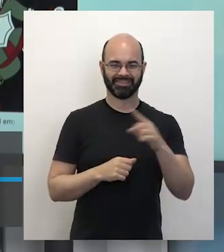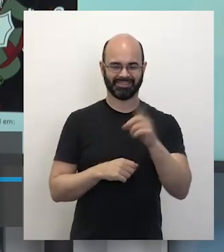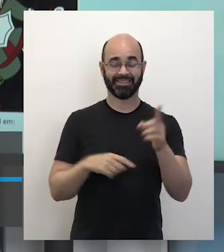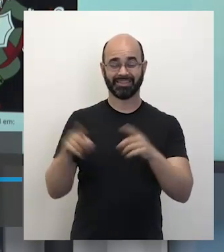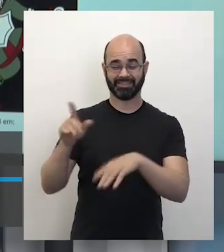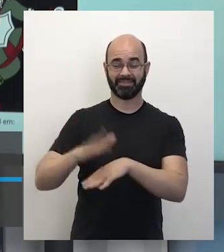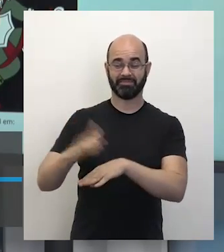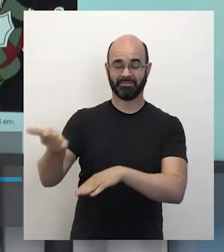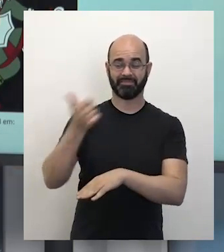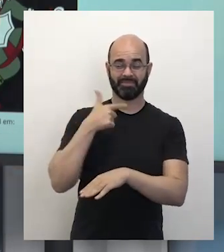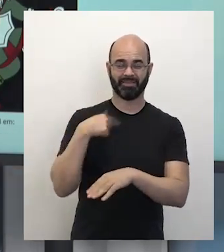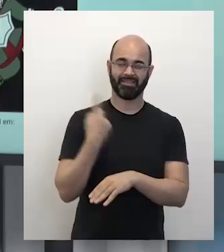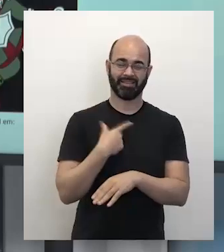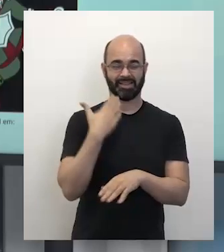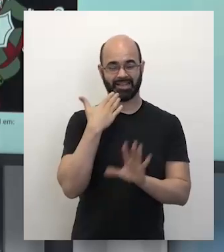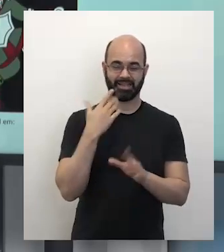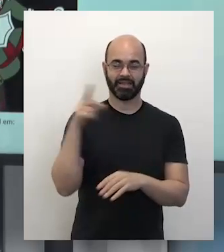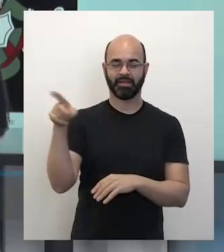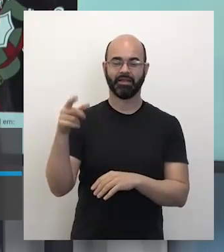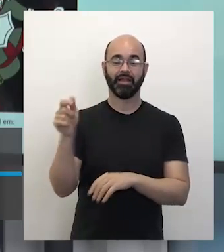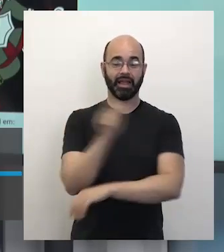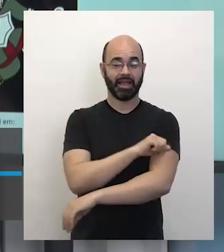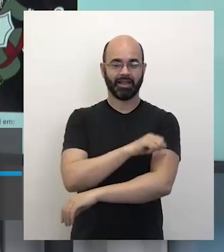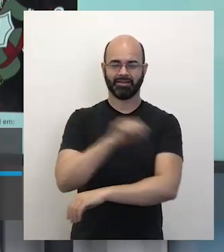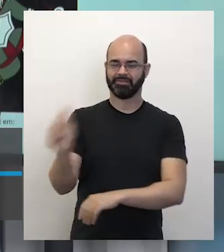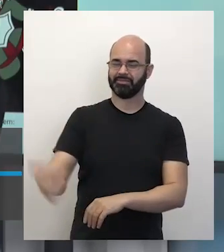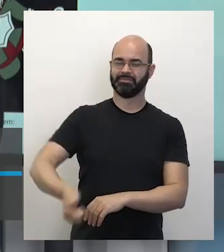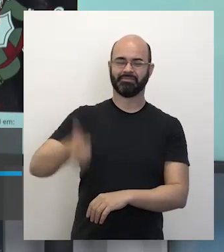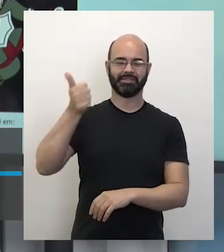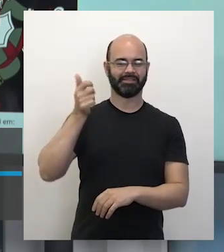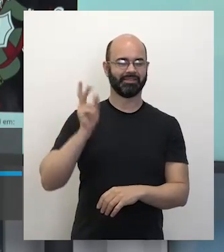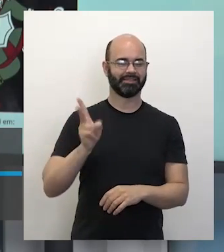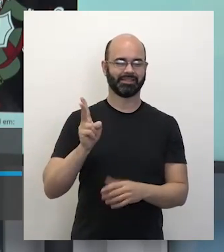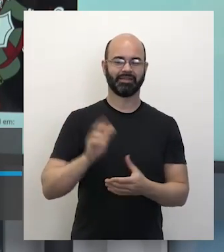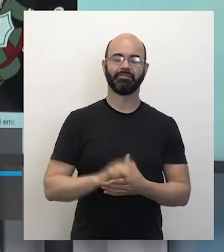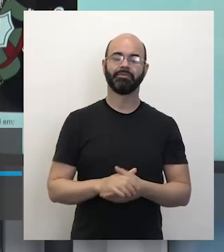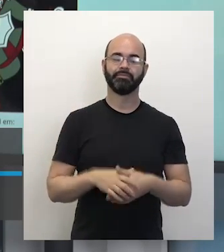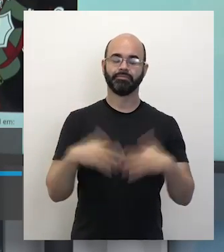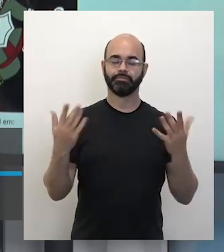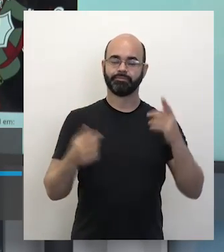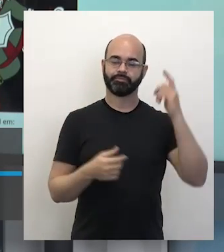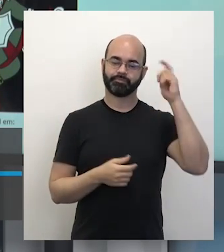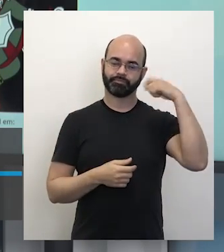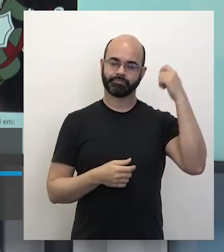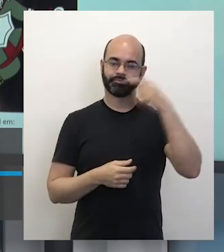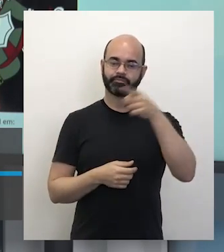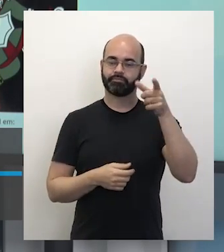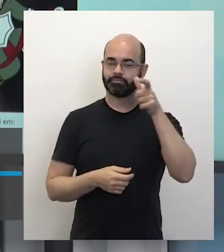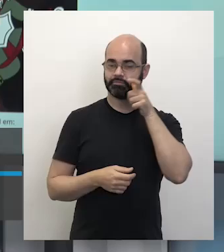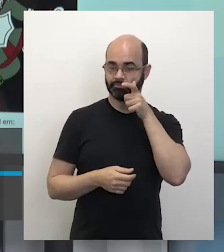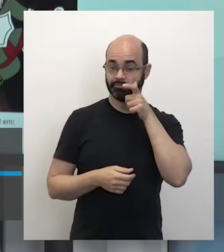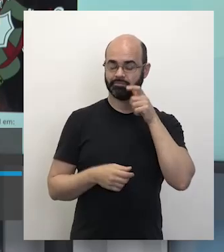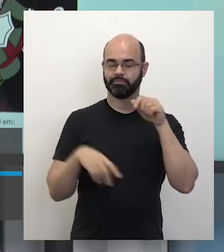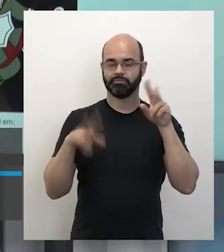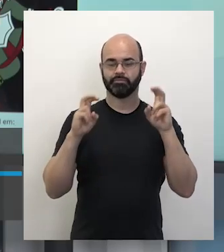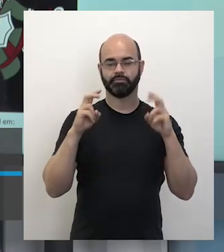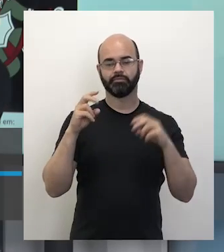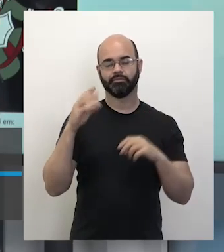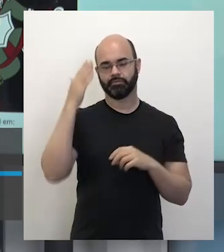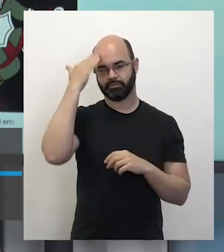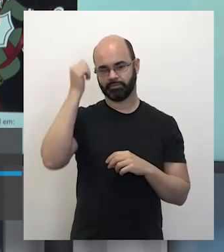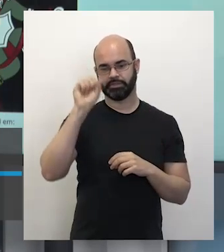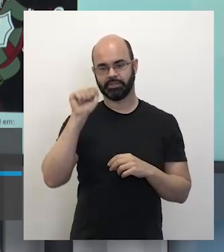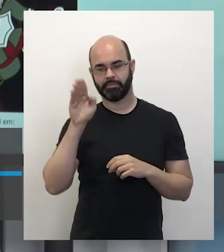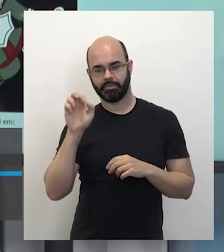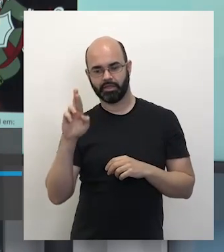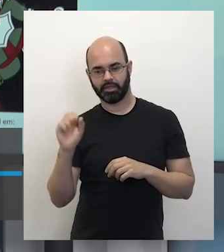gente. Com certeza. Bom, então assim, para continuar a nossa aula, eu vou deixar um vídeo para vocês que vai falar um pouco sobre saberes e técnicas